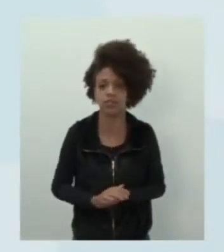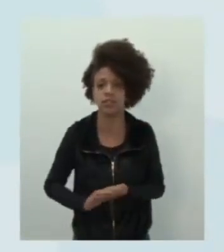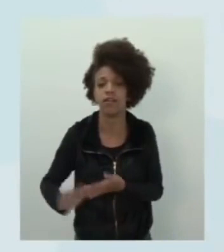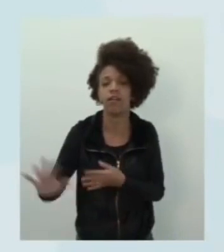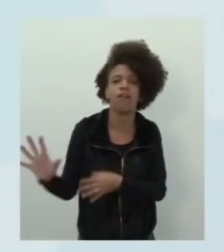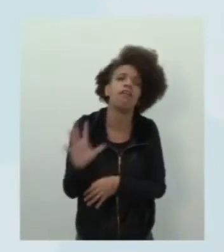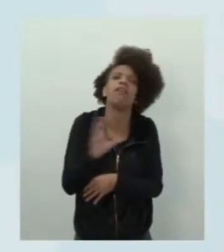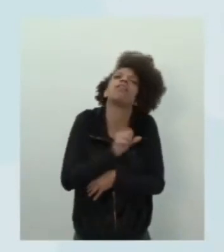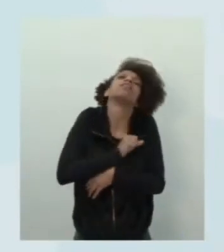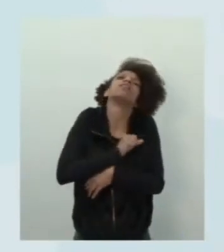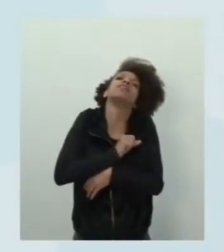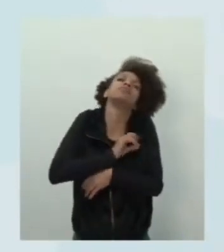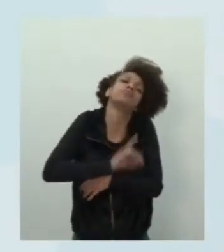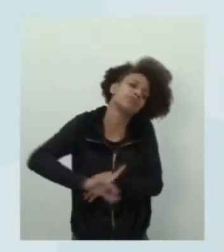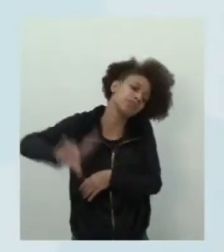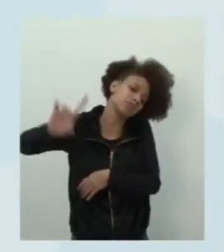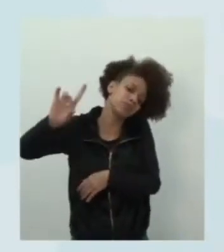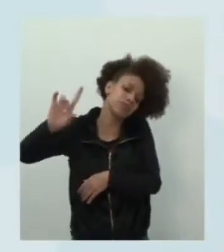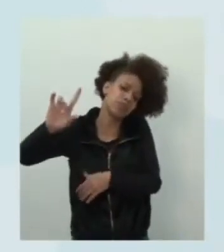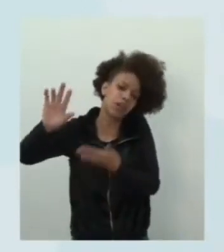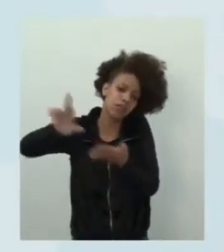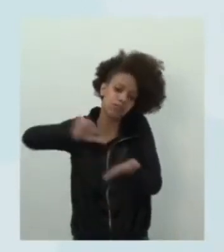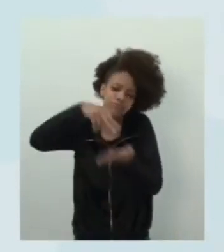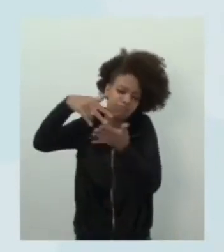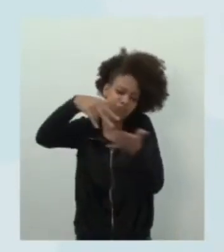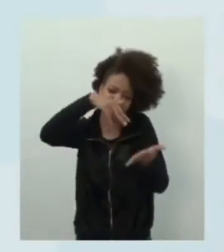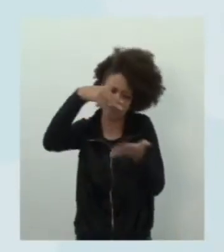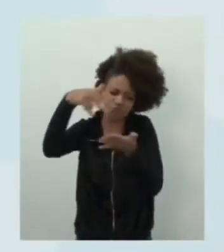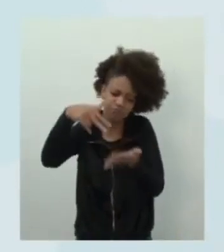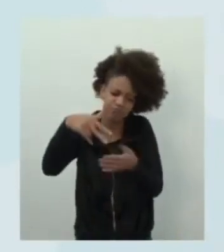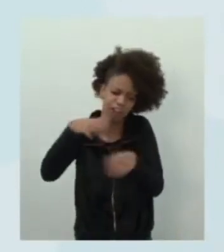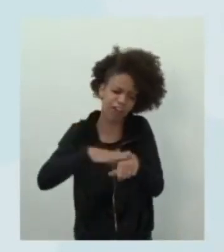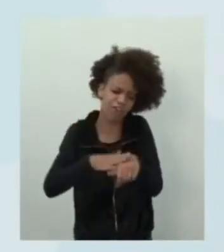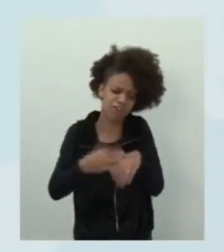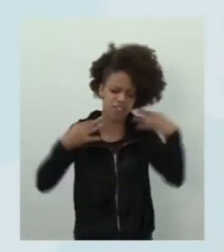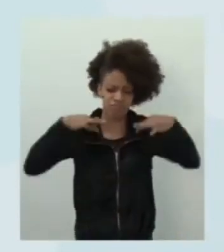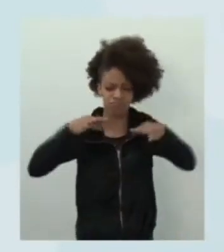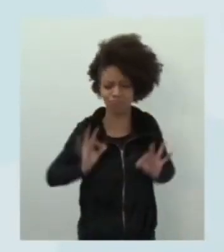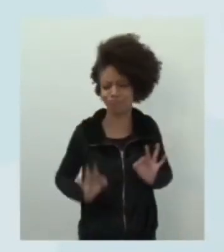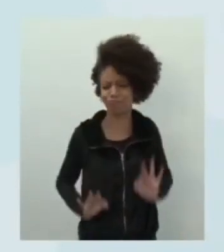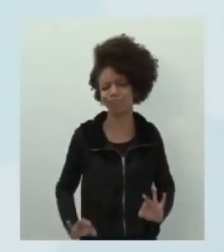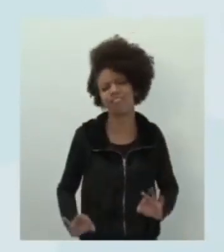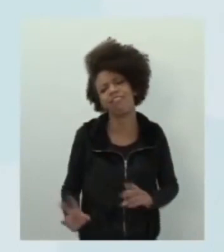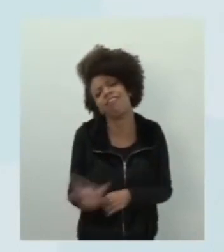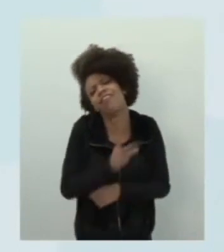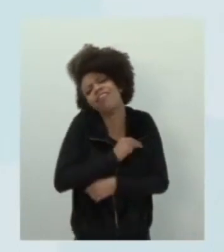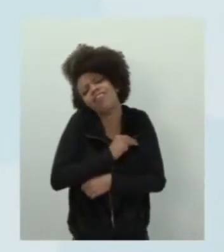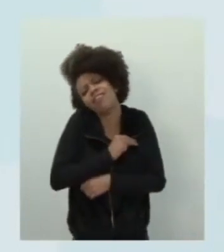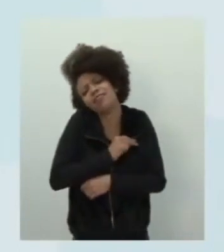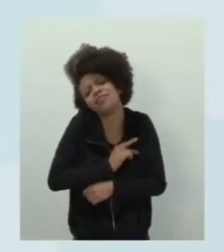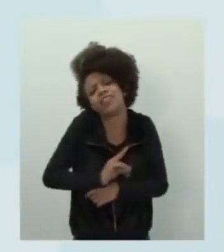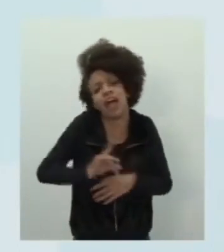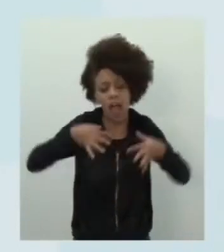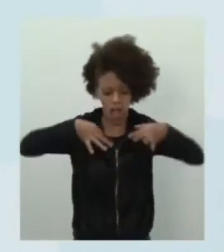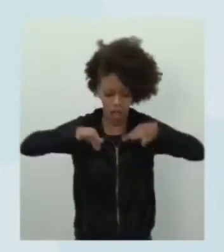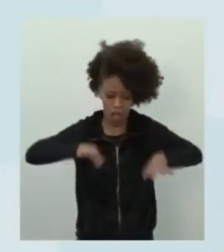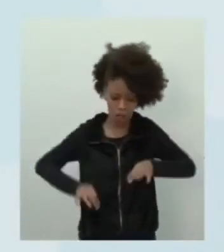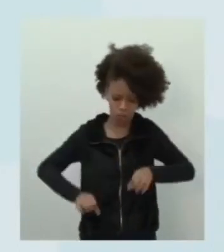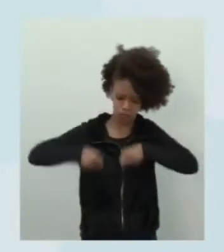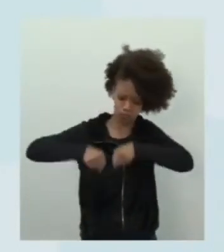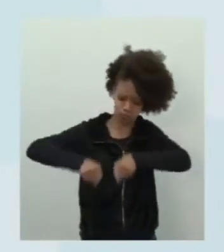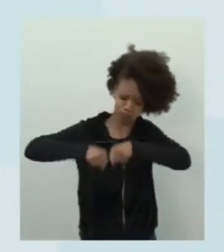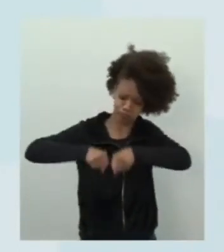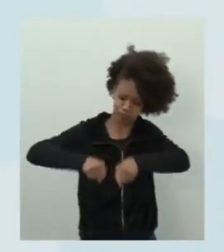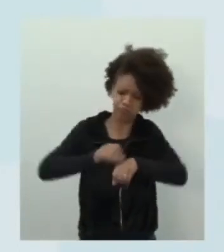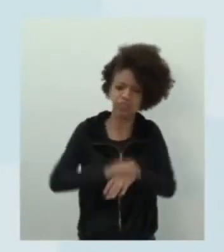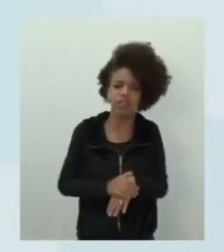velida. Em Lisboa, sobre Loler, barcas novas mandei fazer. Ai, minha senhor velida. Barcas novas mandei lavrar, e no